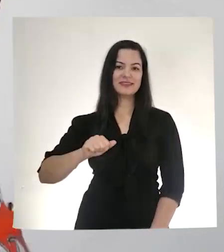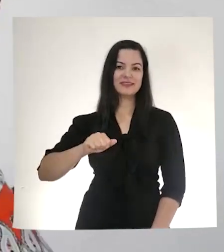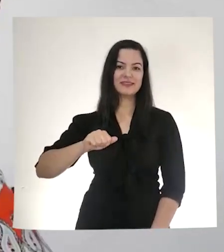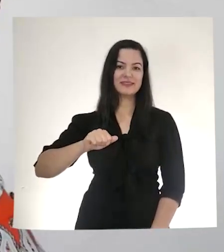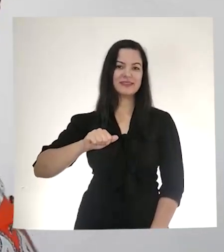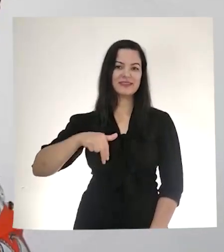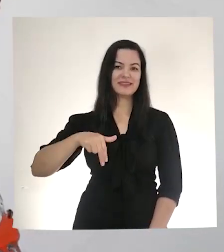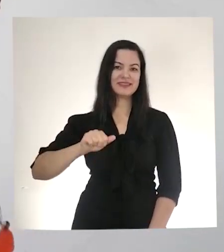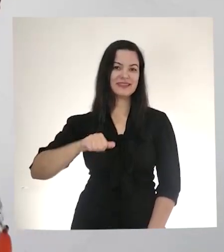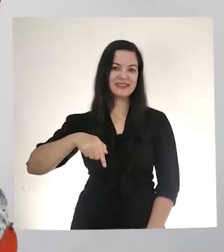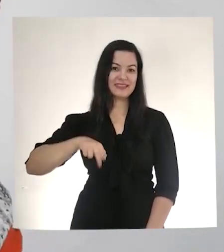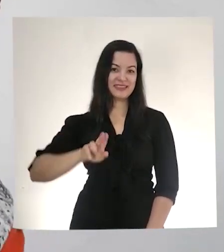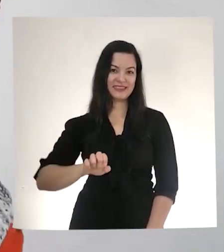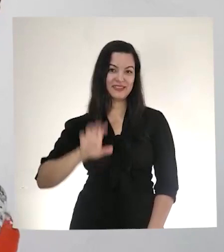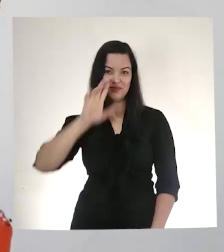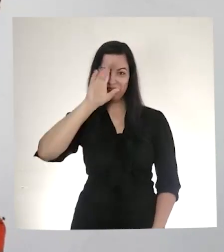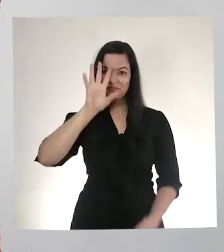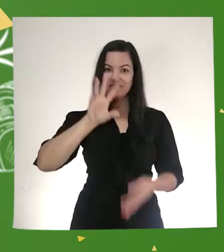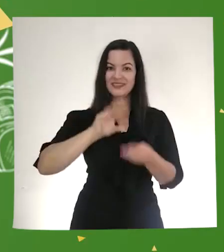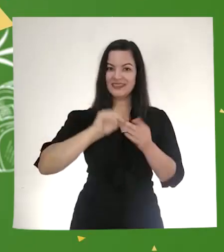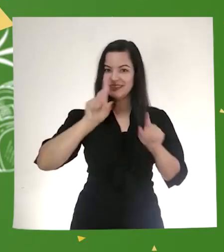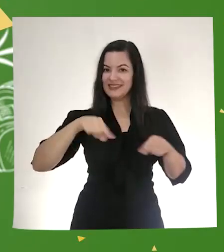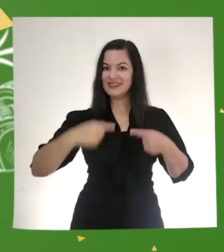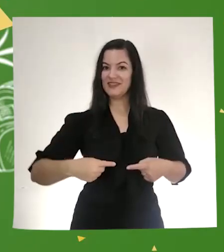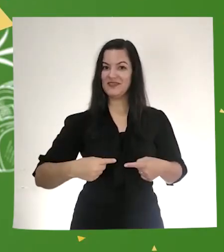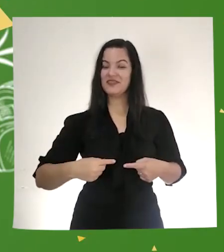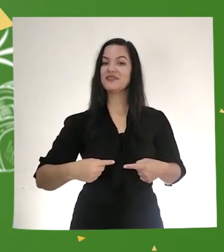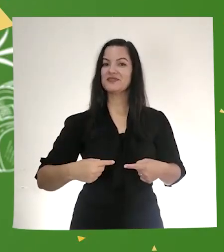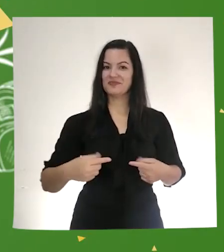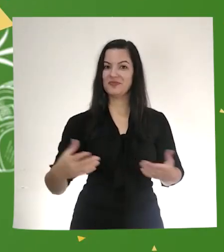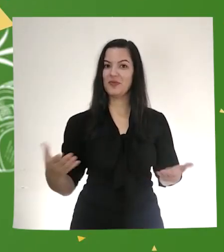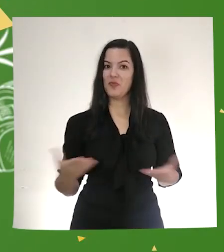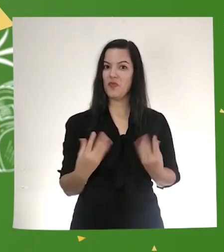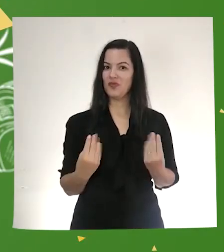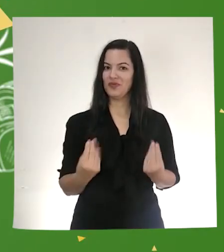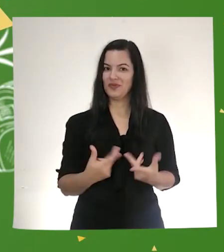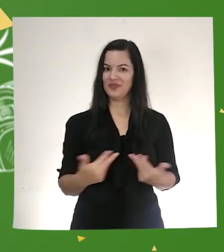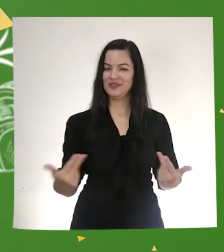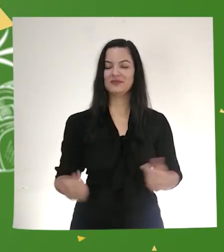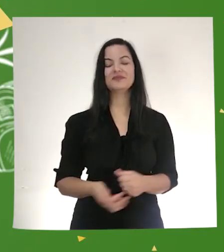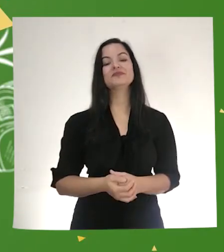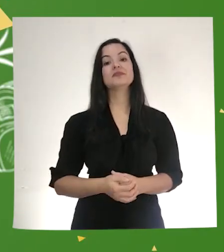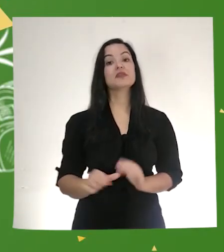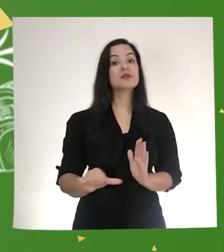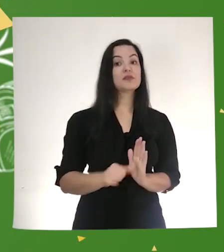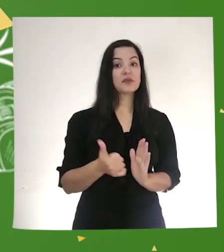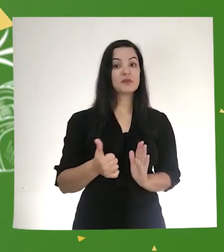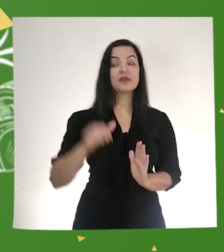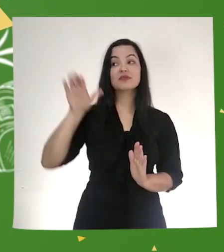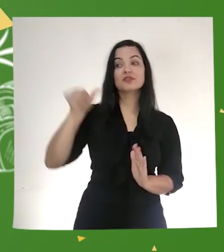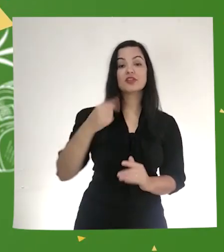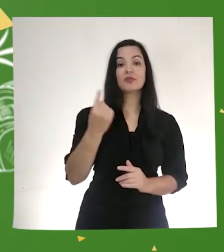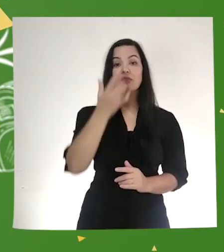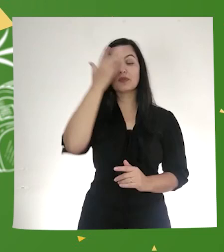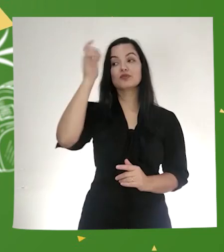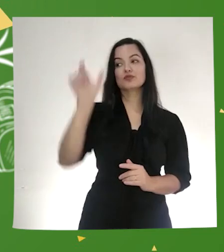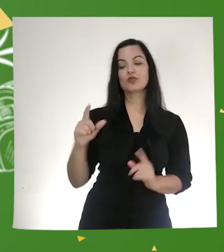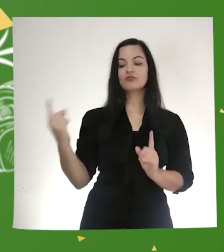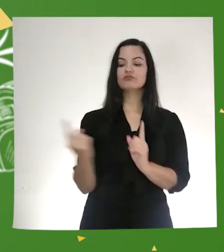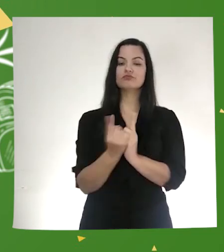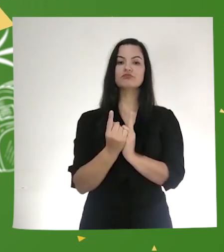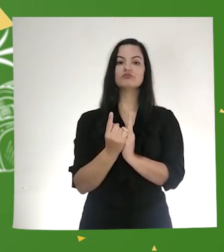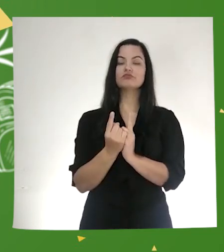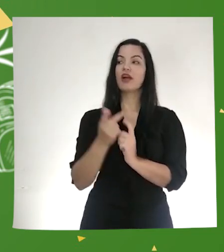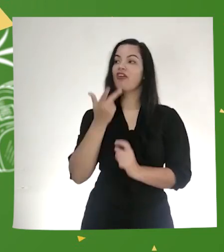lá. Vamos à síntese do desafio, porque tem bastante coisa hoje. Primeiro, desafiar alguém com o